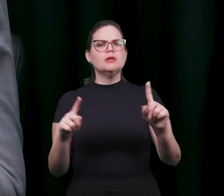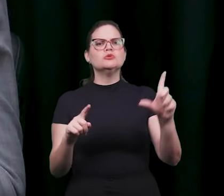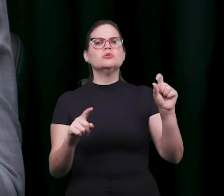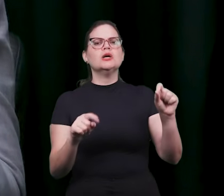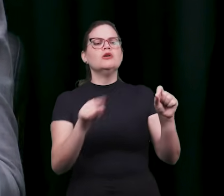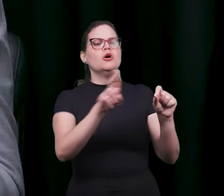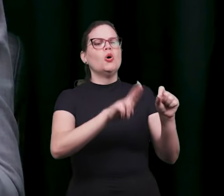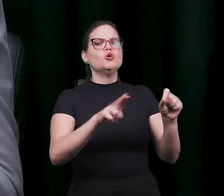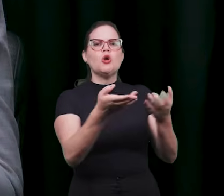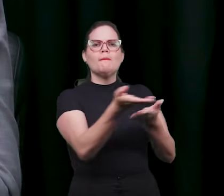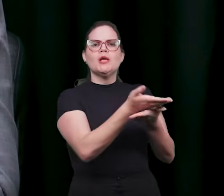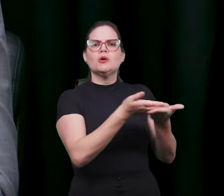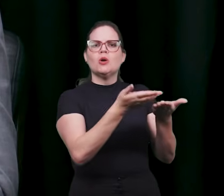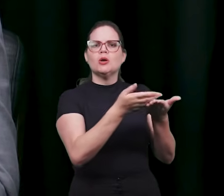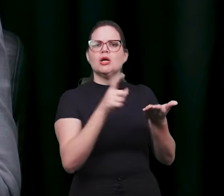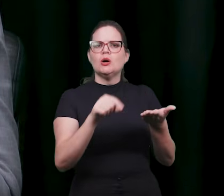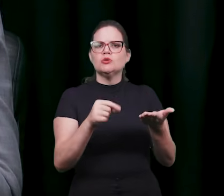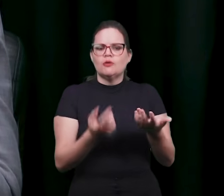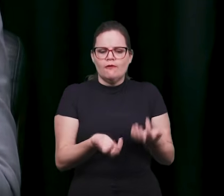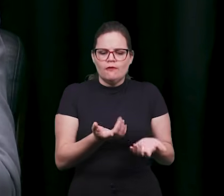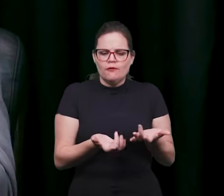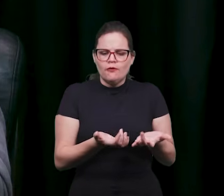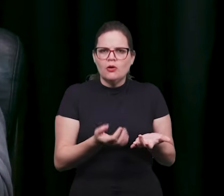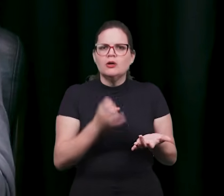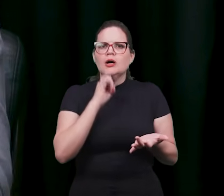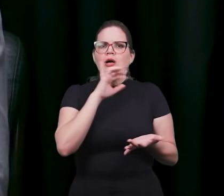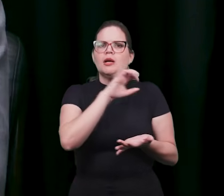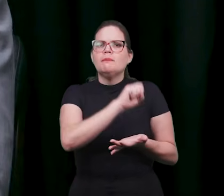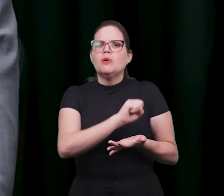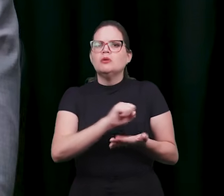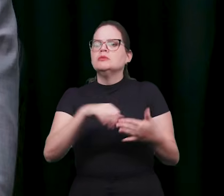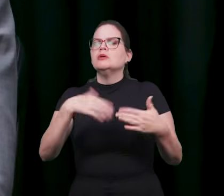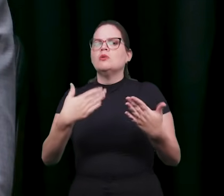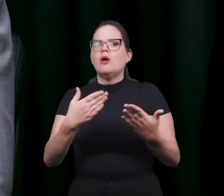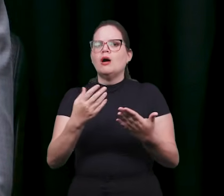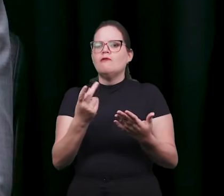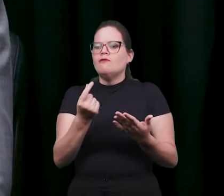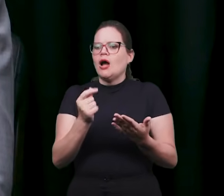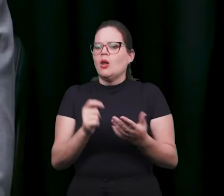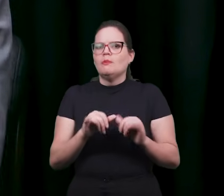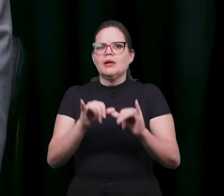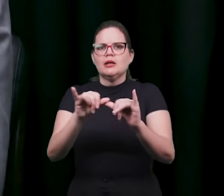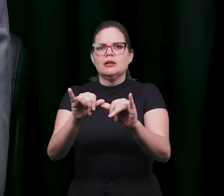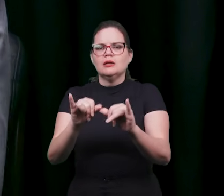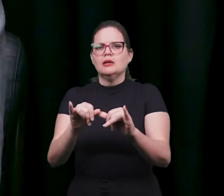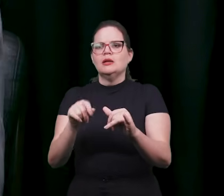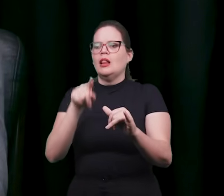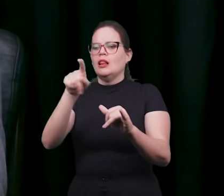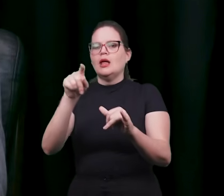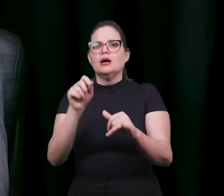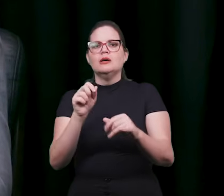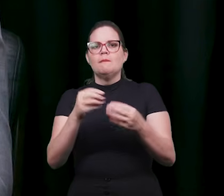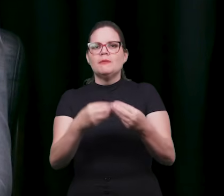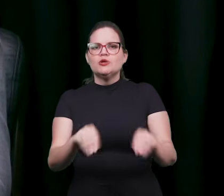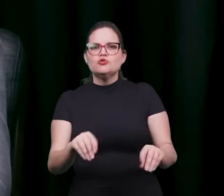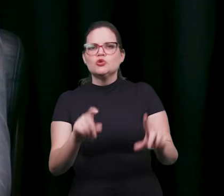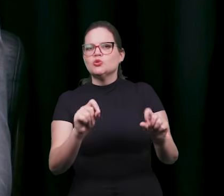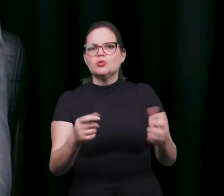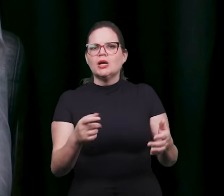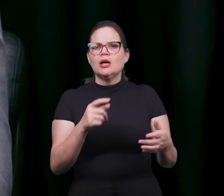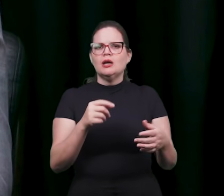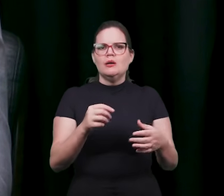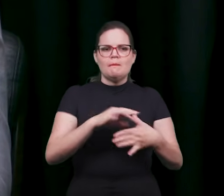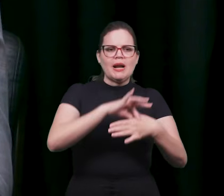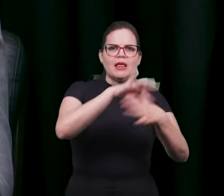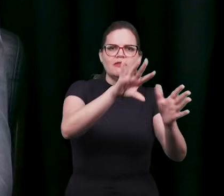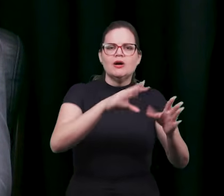Vamos supor, você usou um micro-ondas, você usou um forno, qual que é o valor do seu imposto, qual que é o valor da entrega, qual que é o prejuízo que você pode